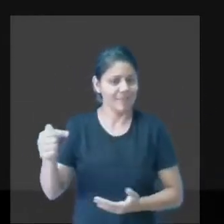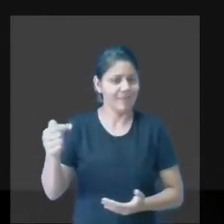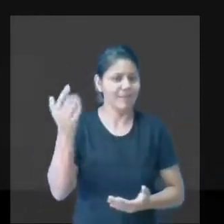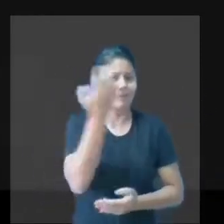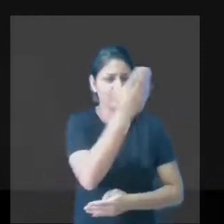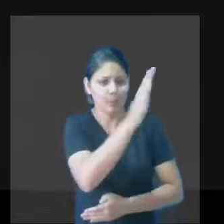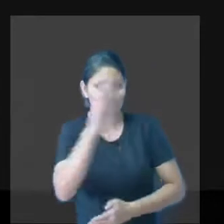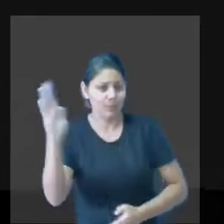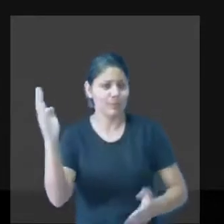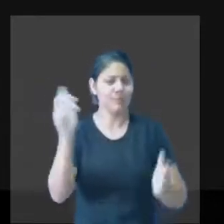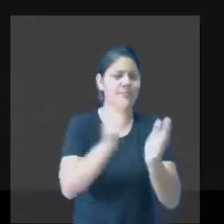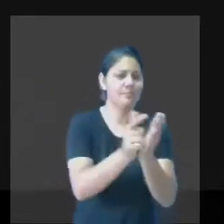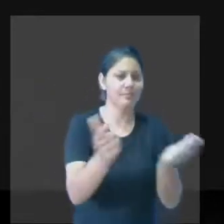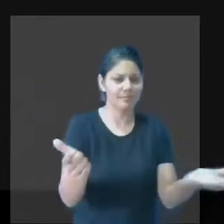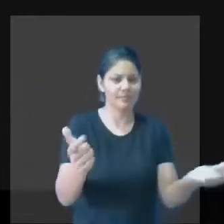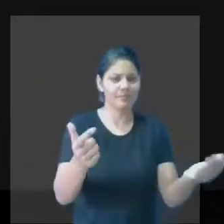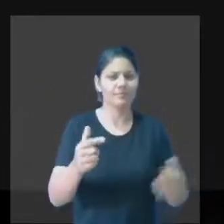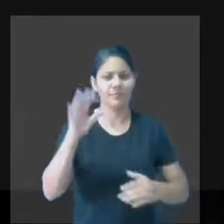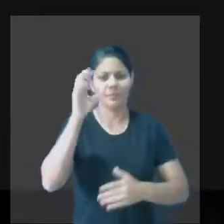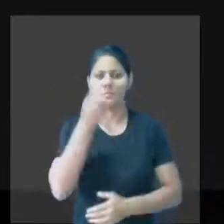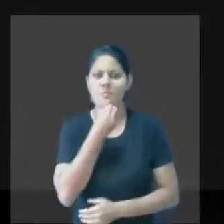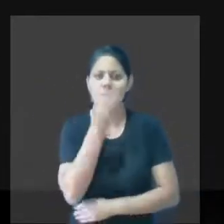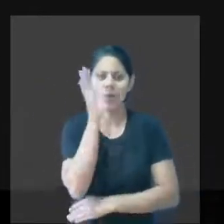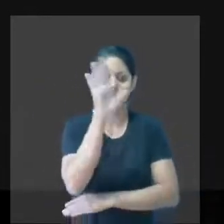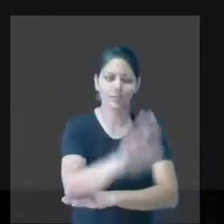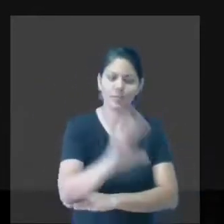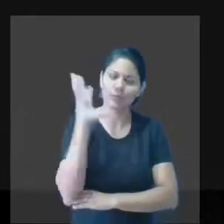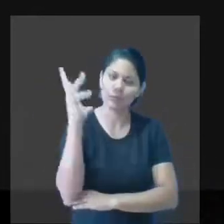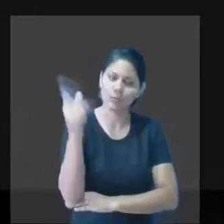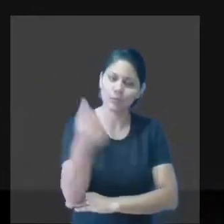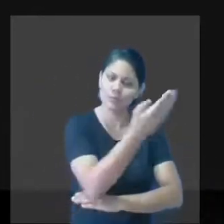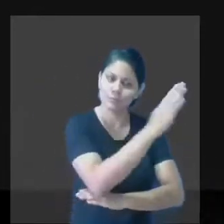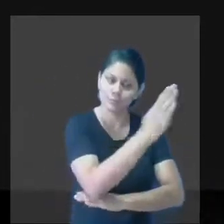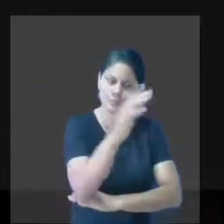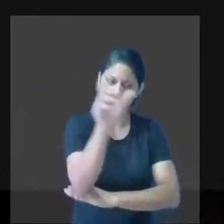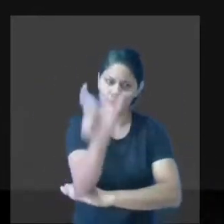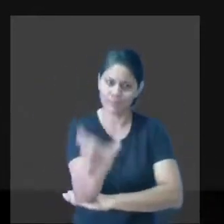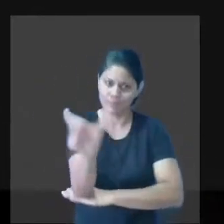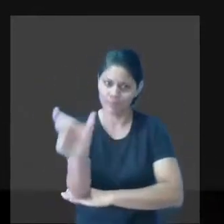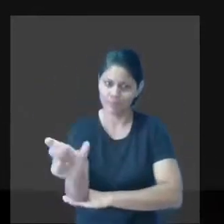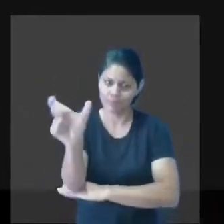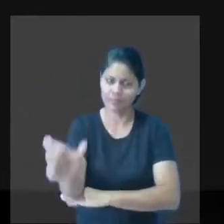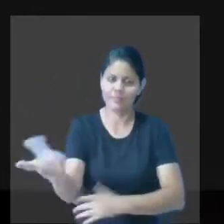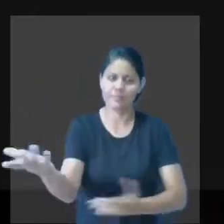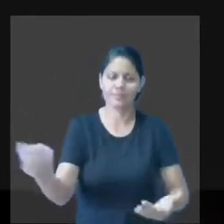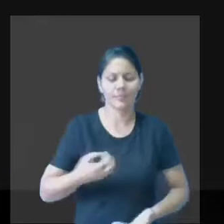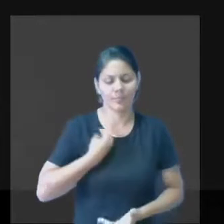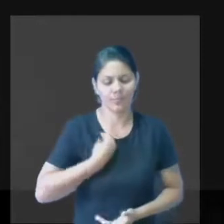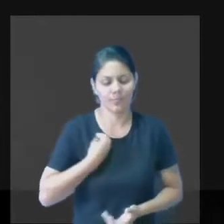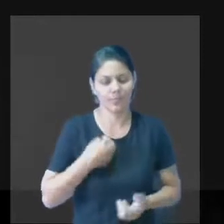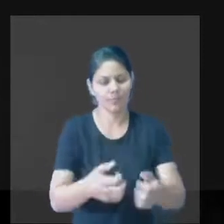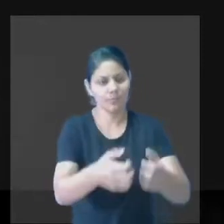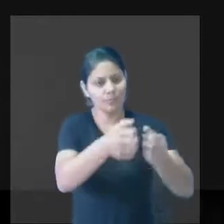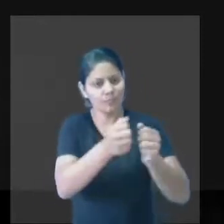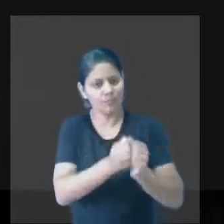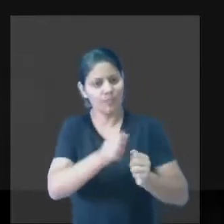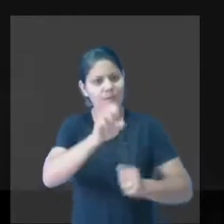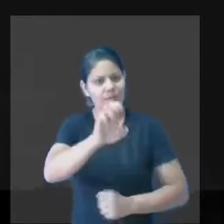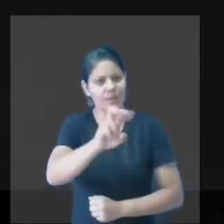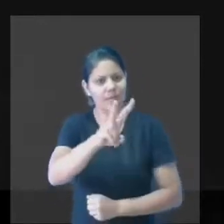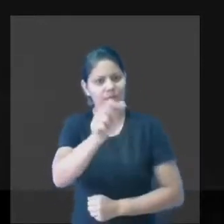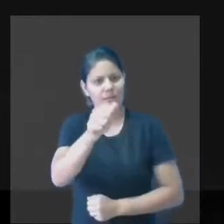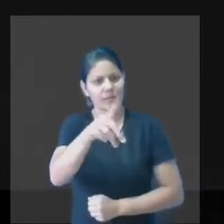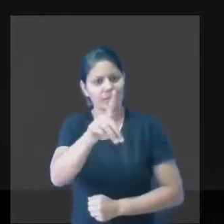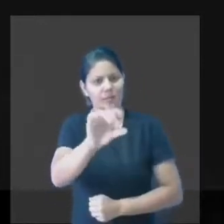e da Biblioteca. Boa tarde a todos os bibliotecários e bibliotecárias que nos acompanham. A Evandra,